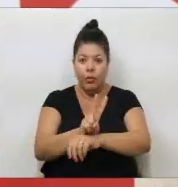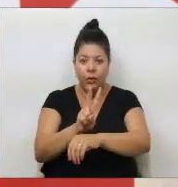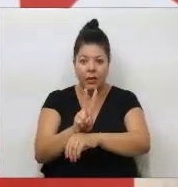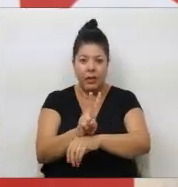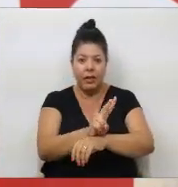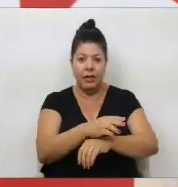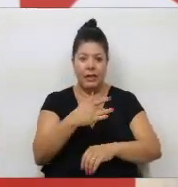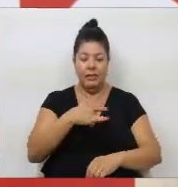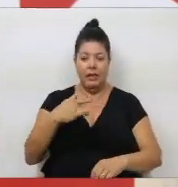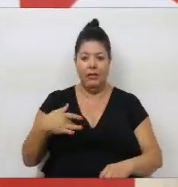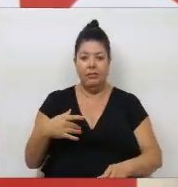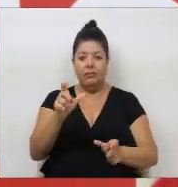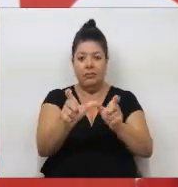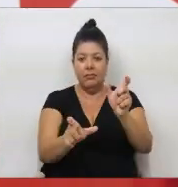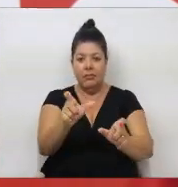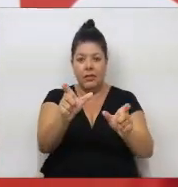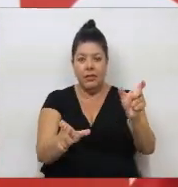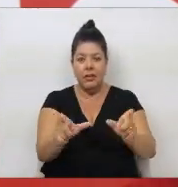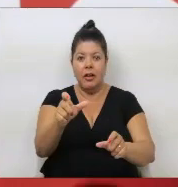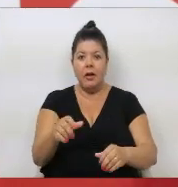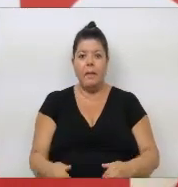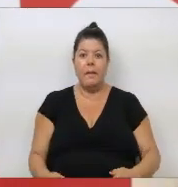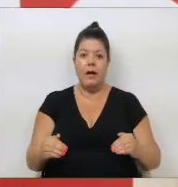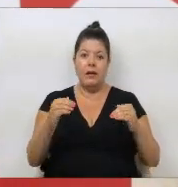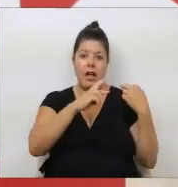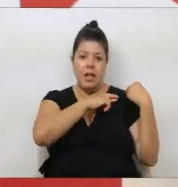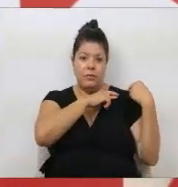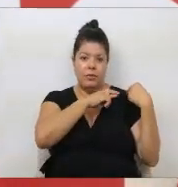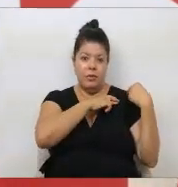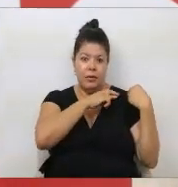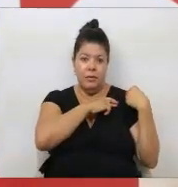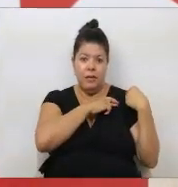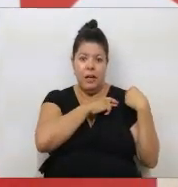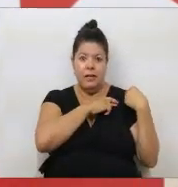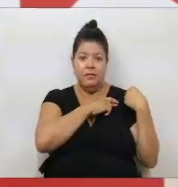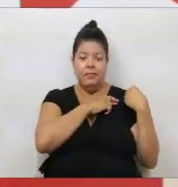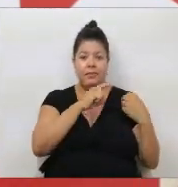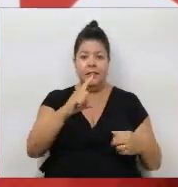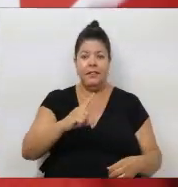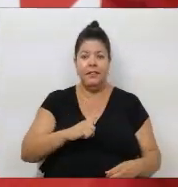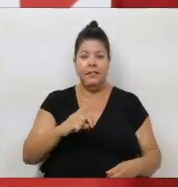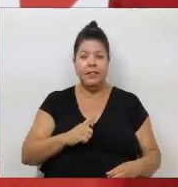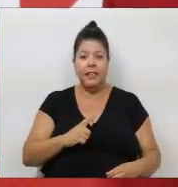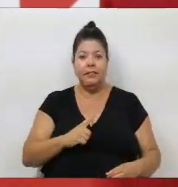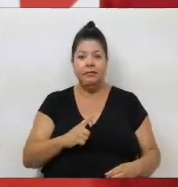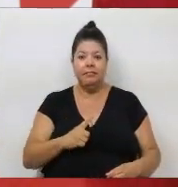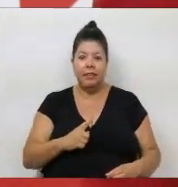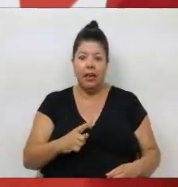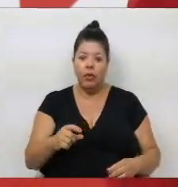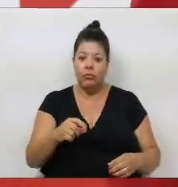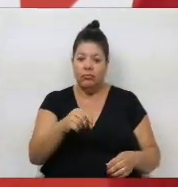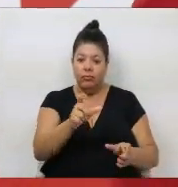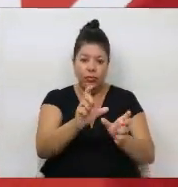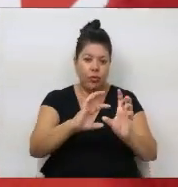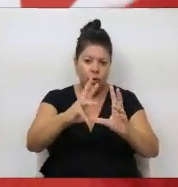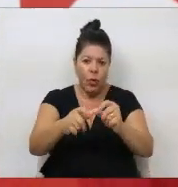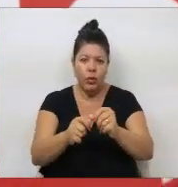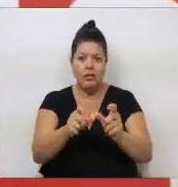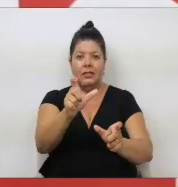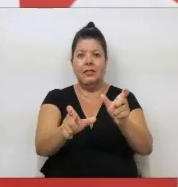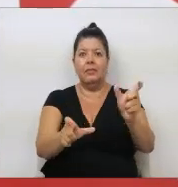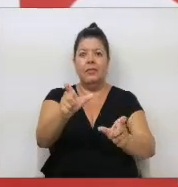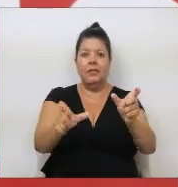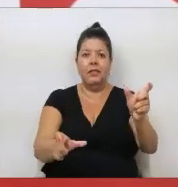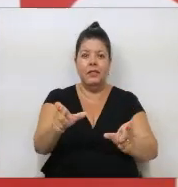saúde das pessoas, né? Já é uma responsabilidade que a gente pensa que tem que haver com todos aqueles que estão à frente de governo,